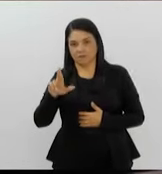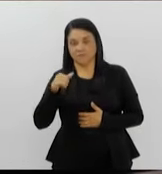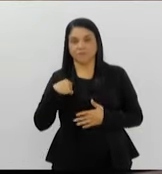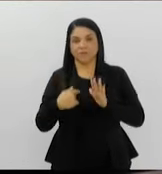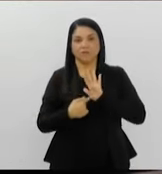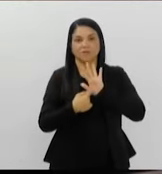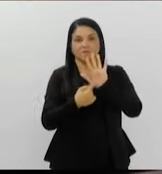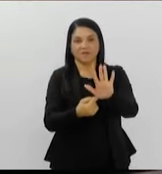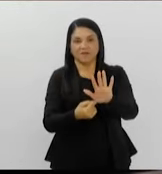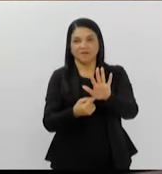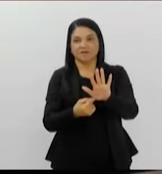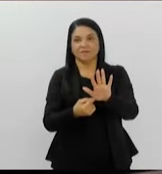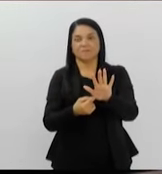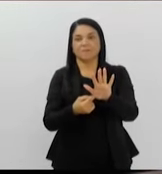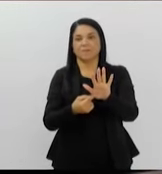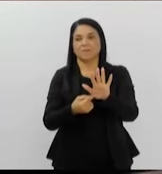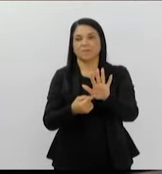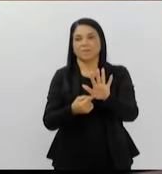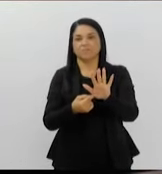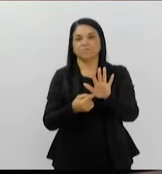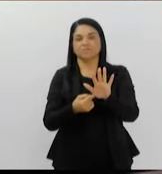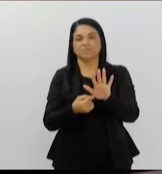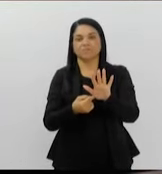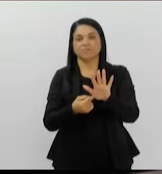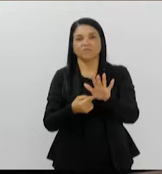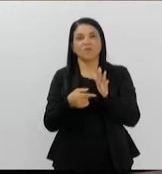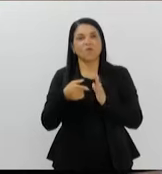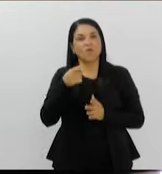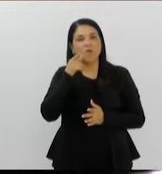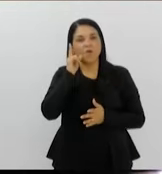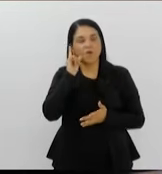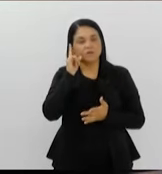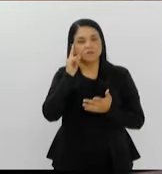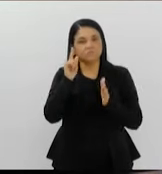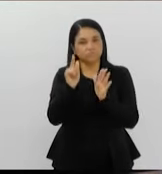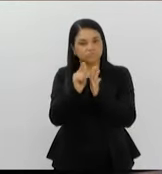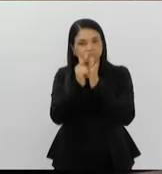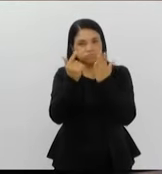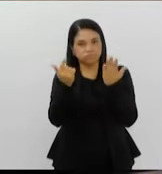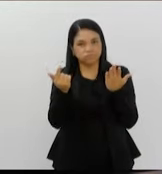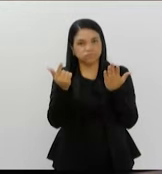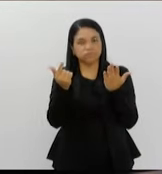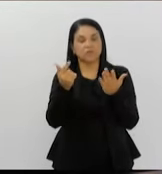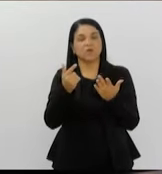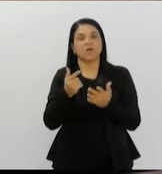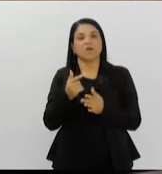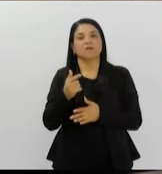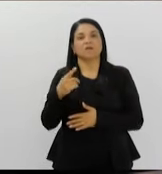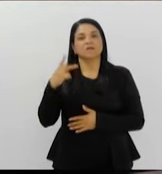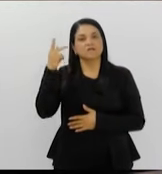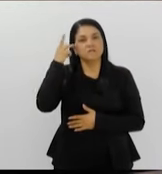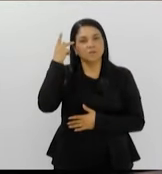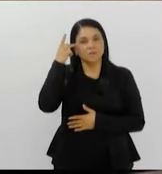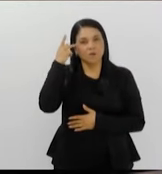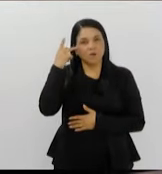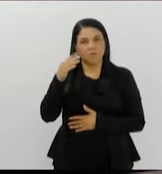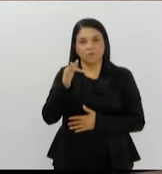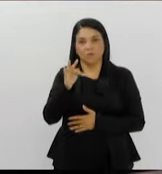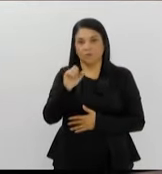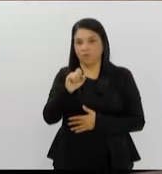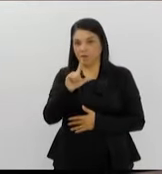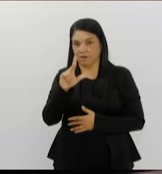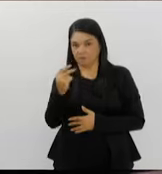mostrar para todos. Ontem saiu uma matéria na Folha de São Paulo, o ranking